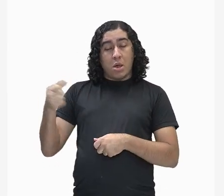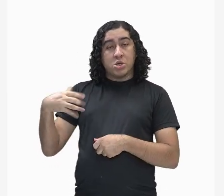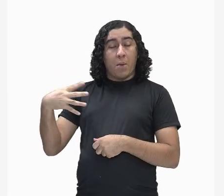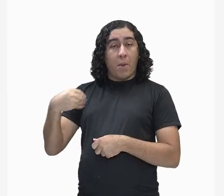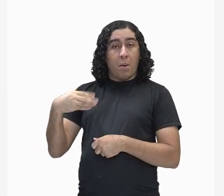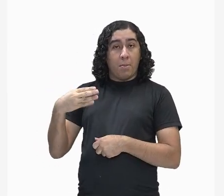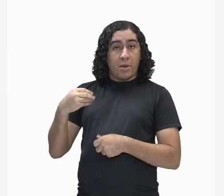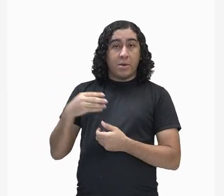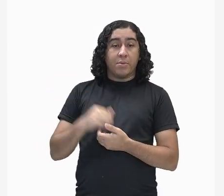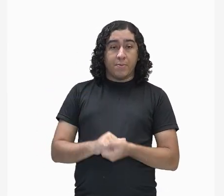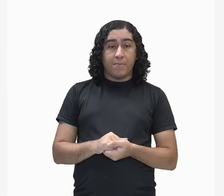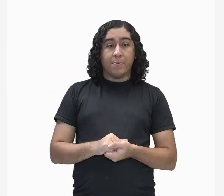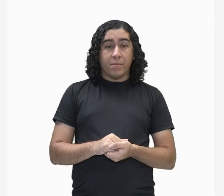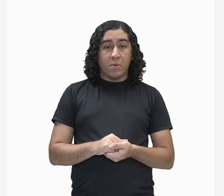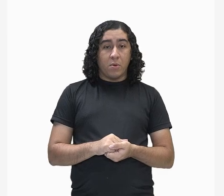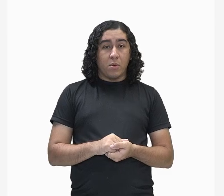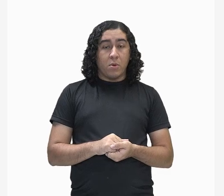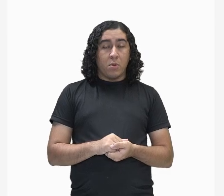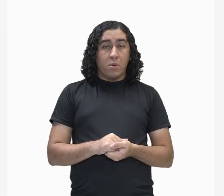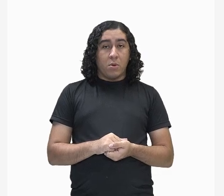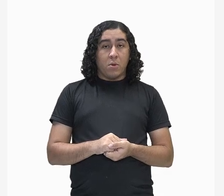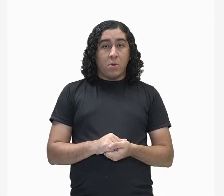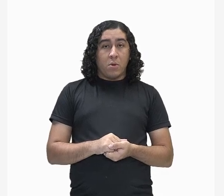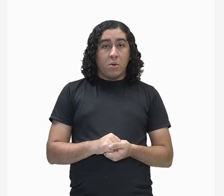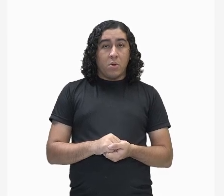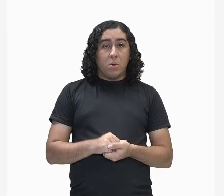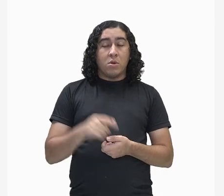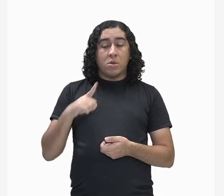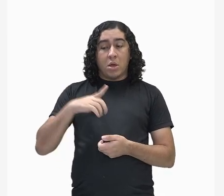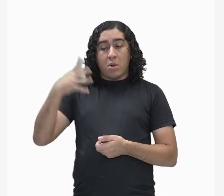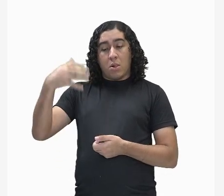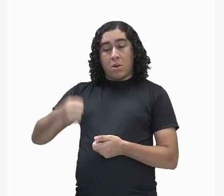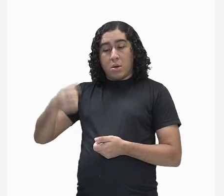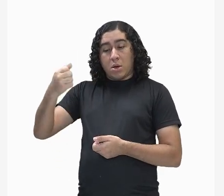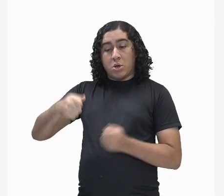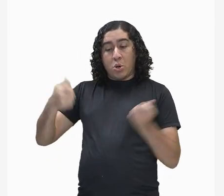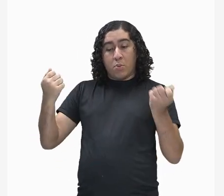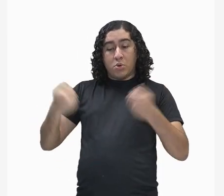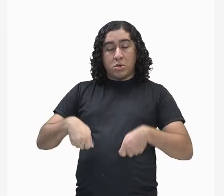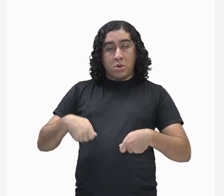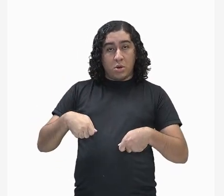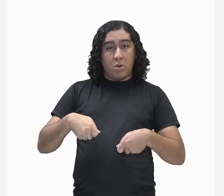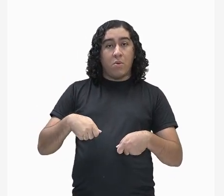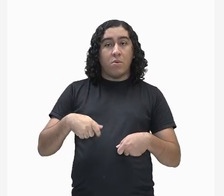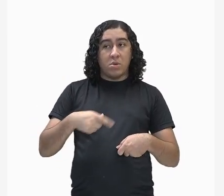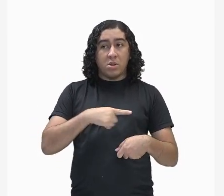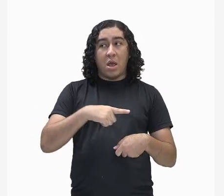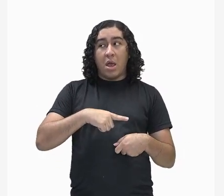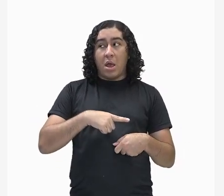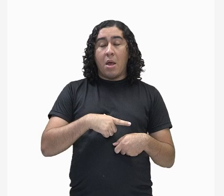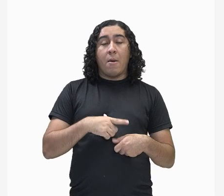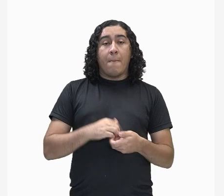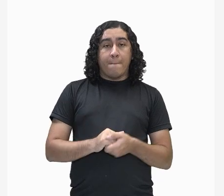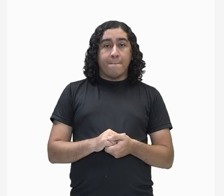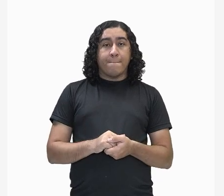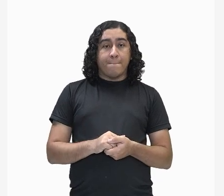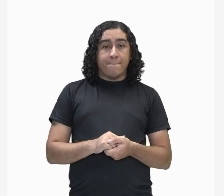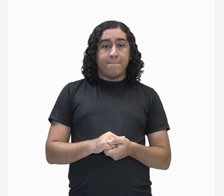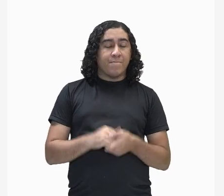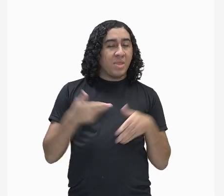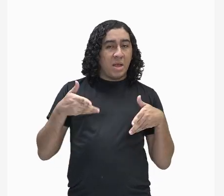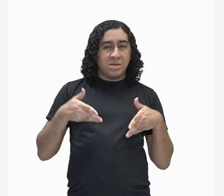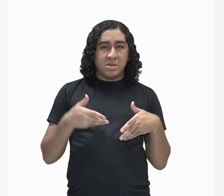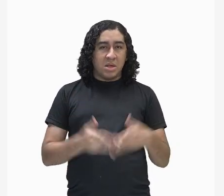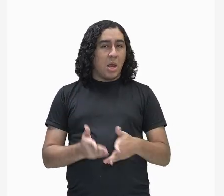glândulas mamárias que vão produzir ali o leite, né, para essa espécie, logo que nasce, se nutrir,